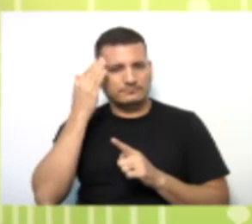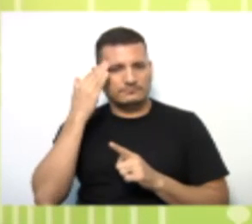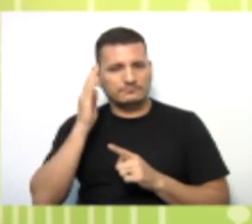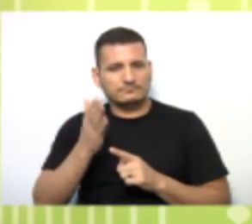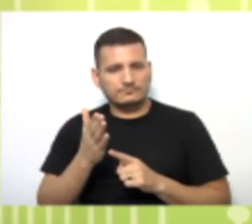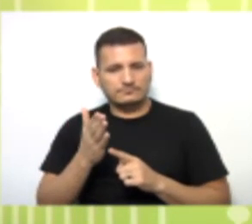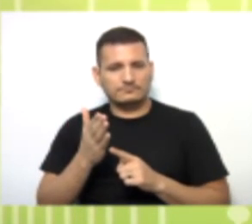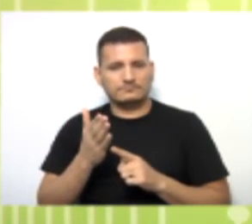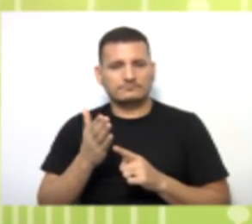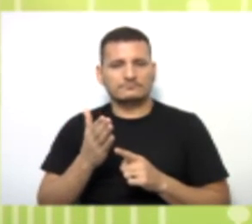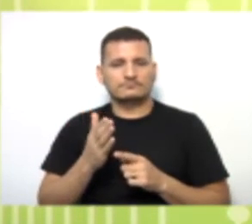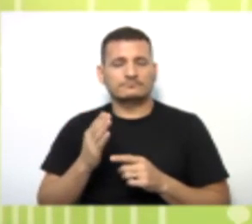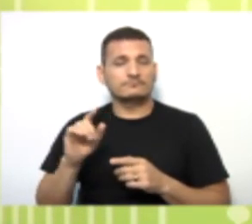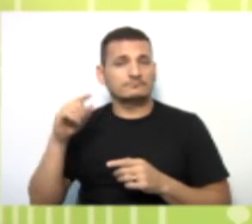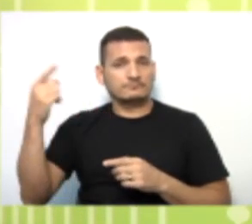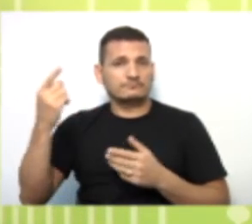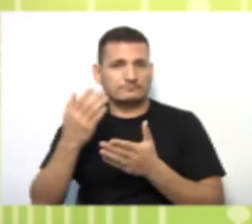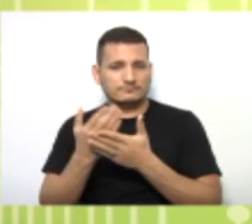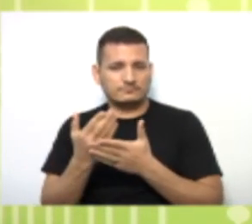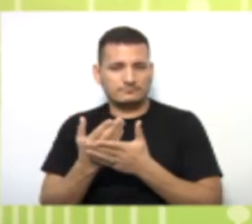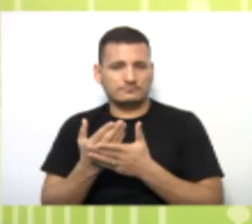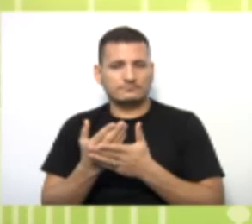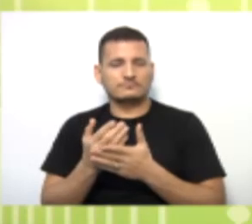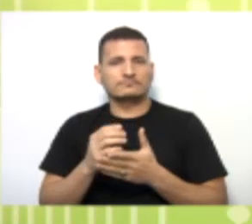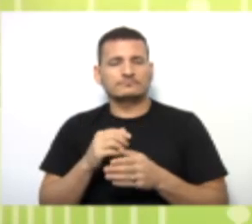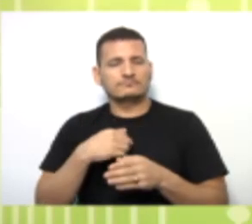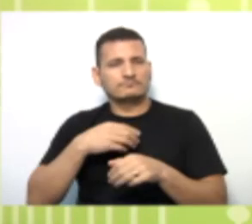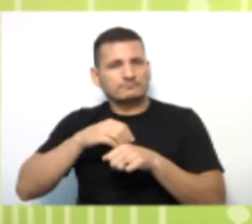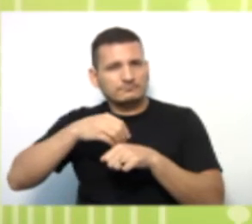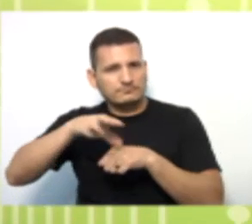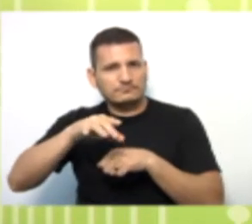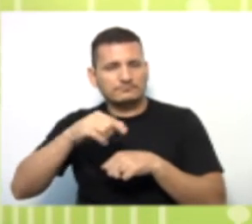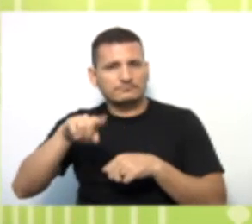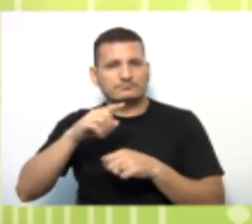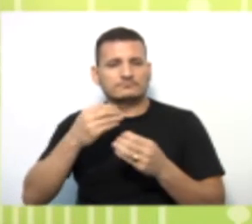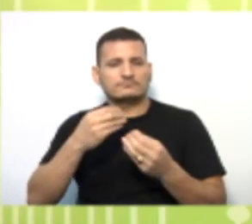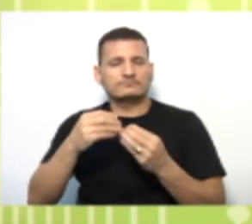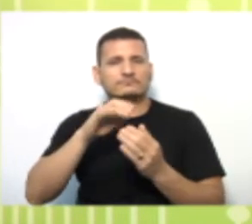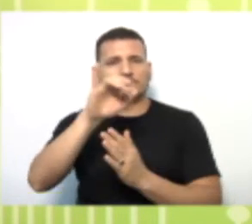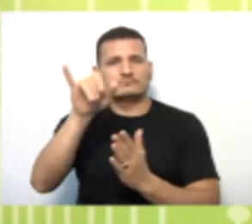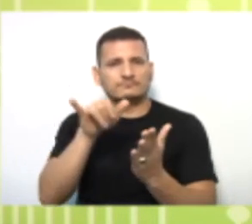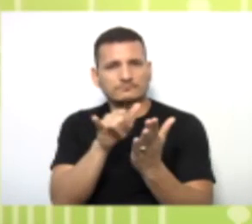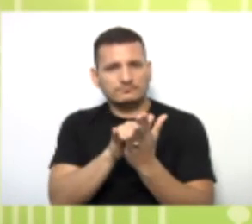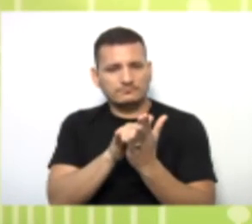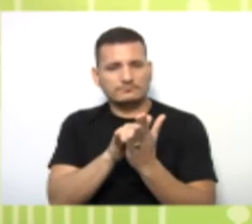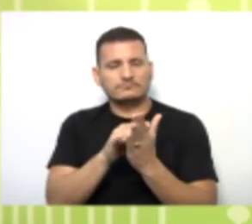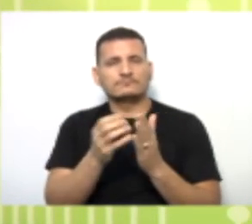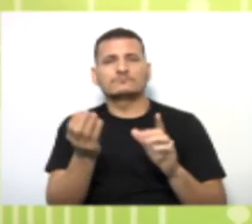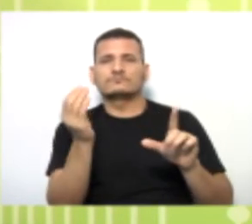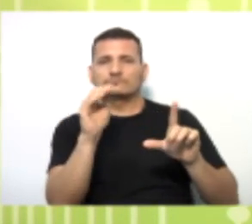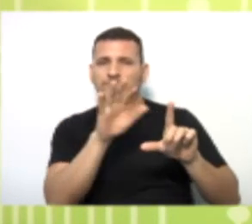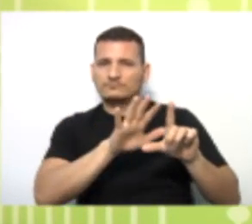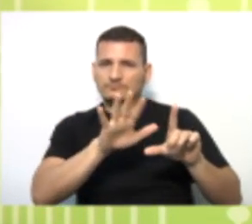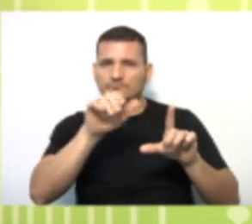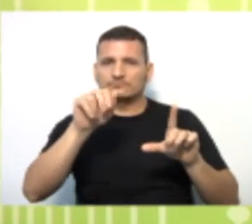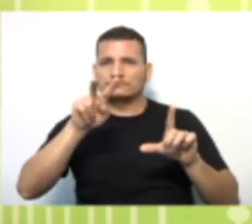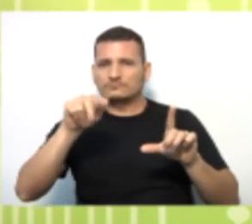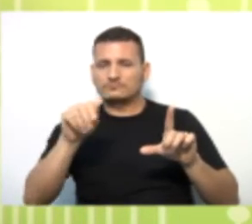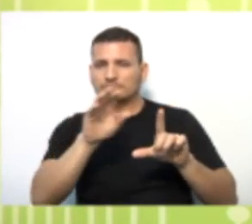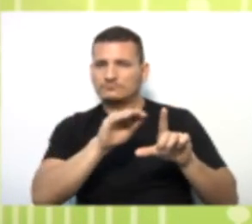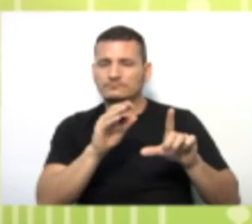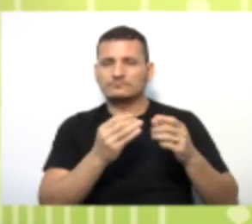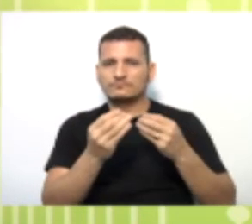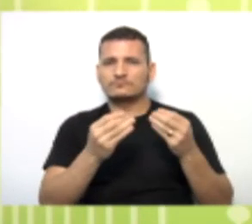passou uma etapa. Nas próximas aulas eu vou passar o bizu para vocês, que é a instalação, vou disponibilizar no AVA, vai estar disponível para você na próxima aula, que